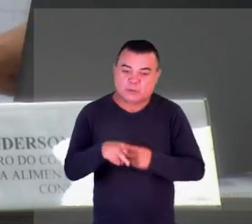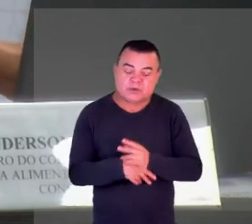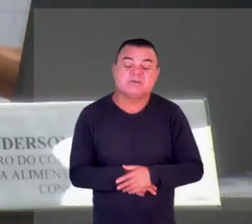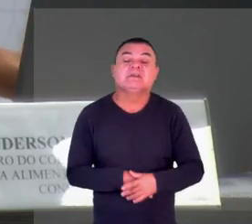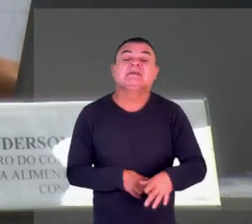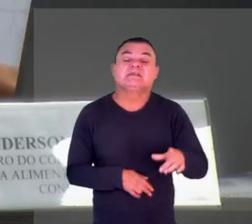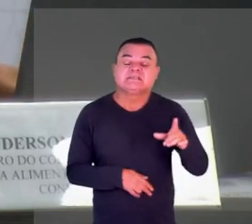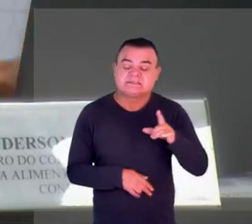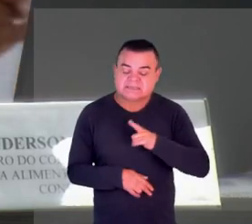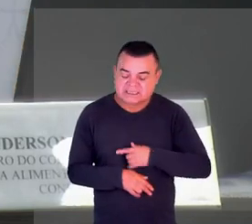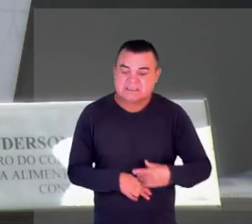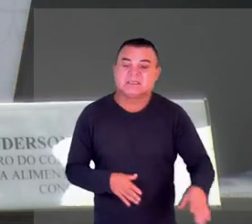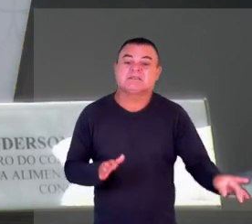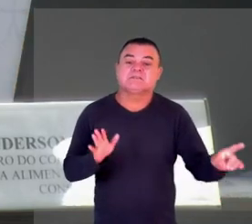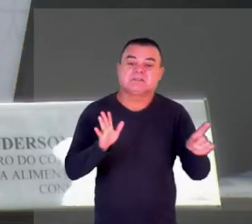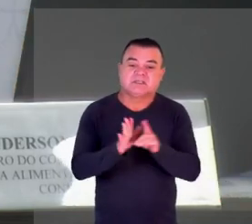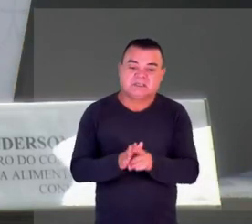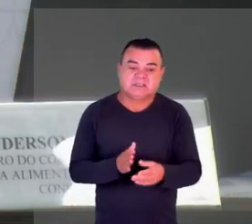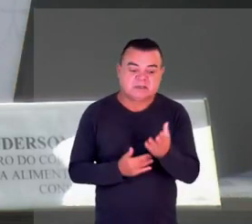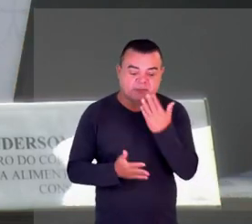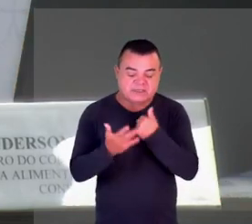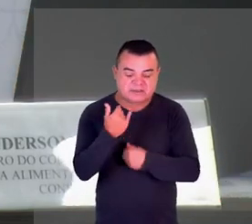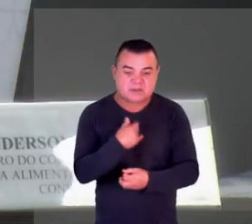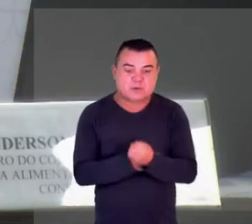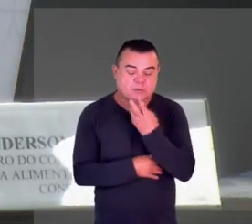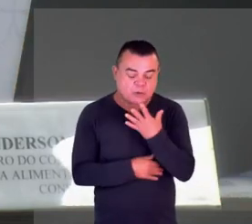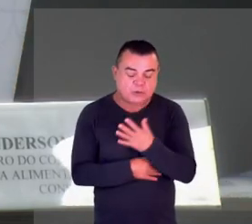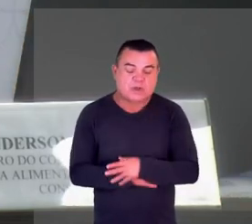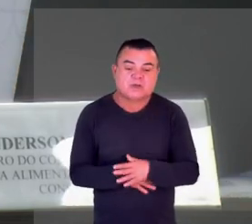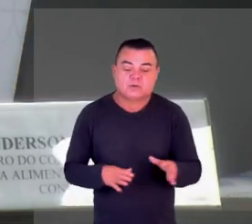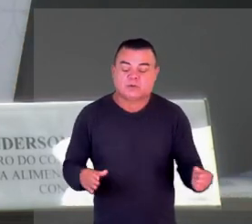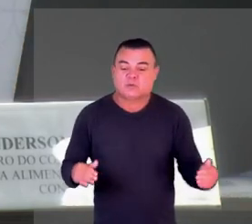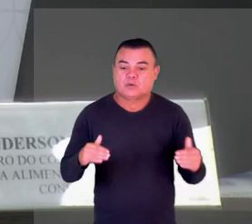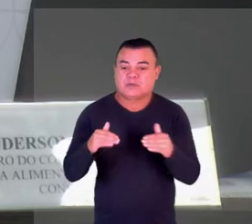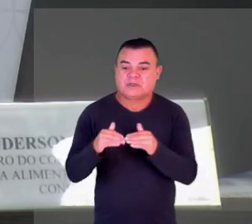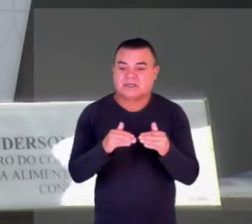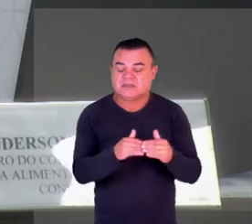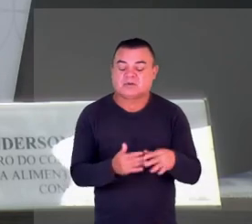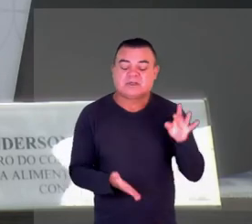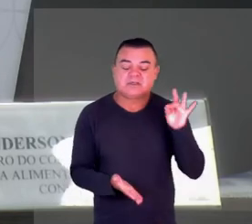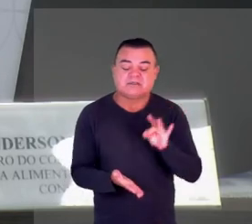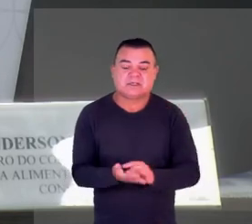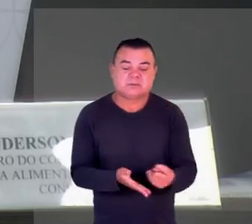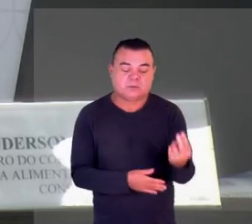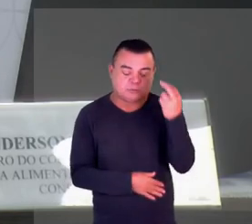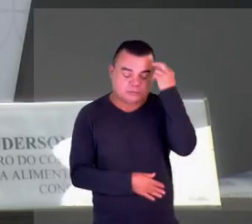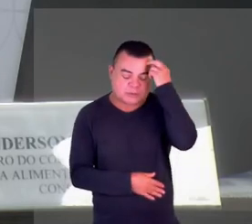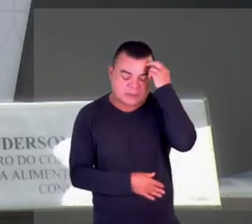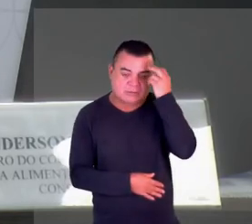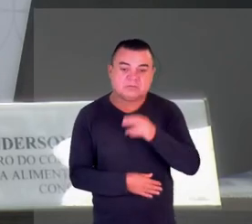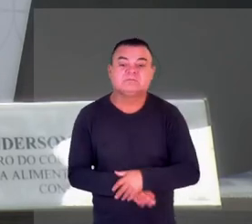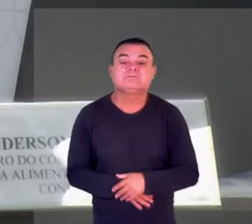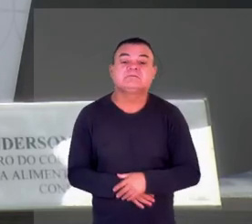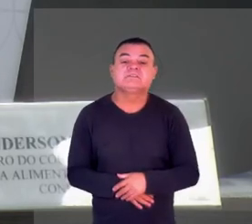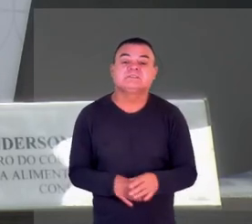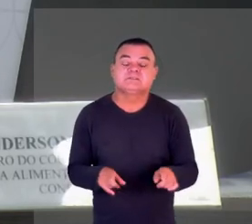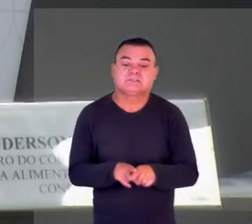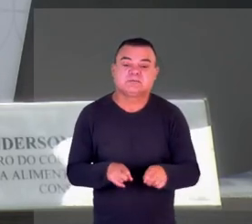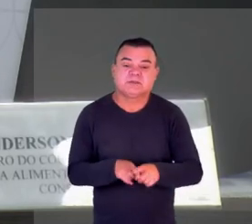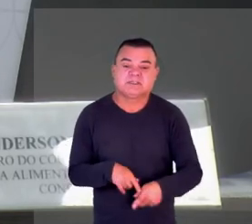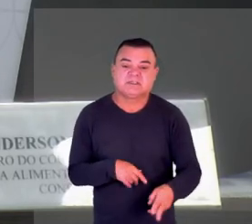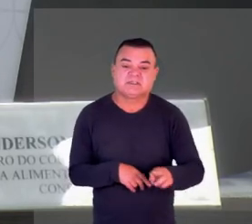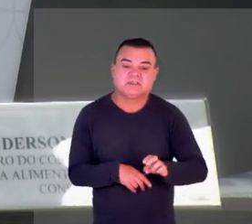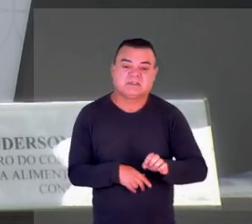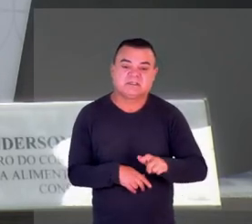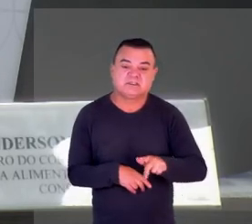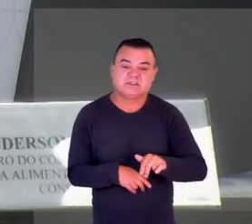Alimentação adequada de acordo a sua realidade inclusive cultural e também eh Regional